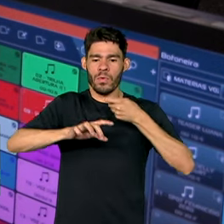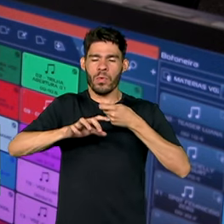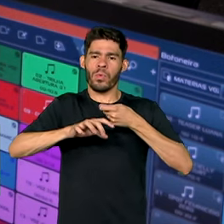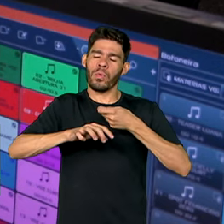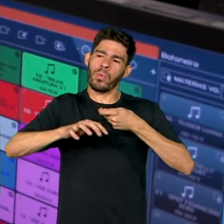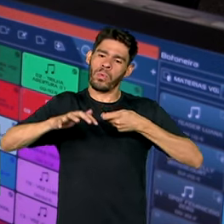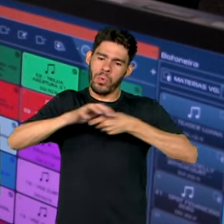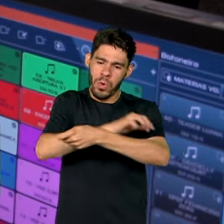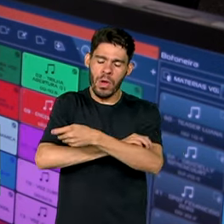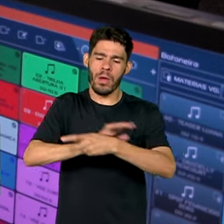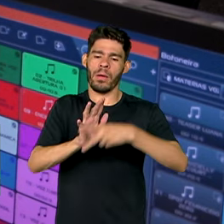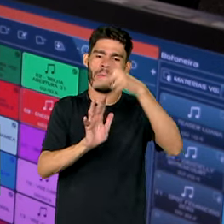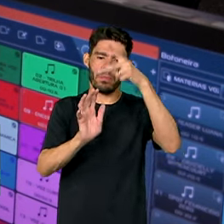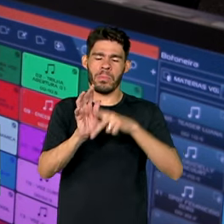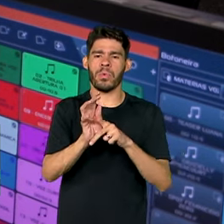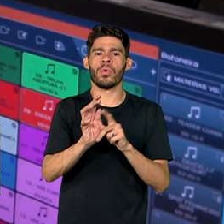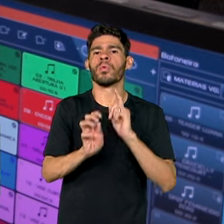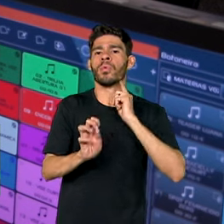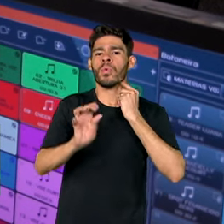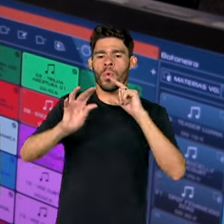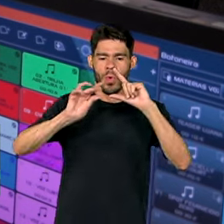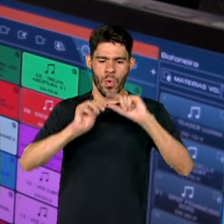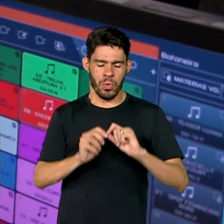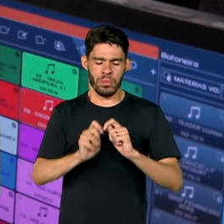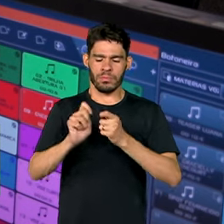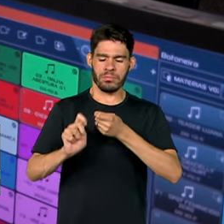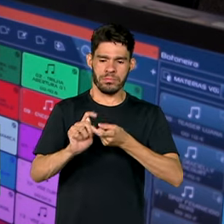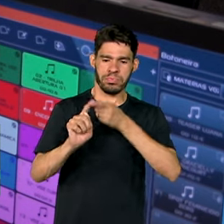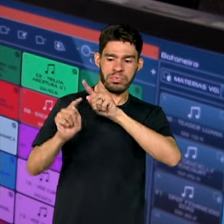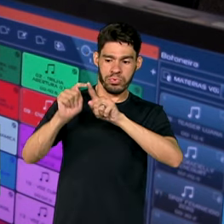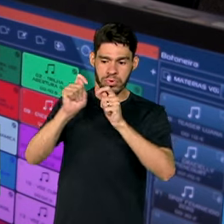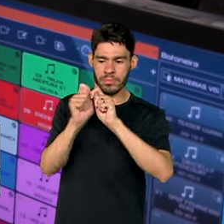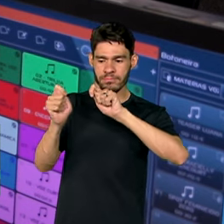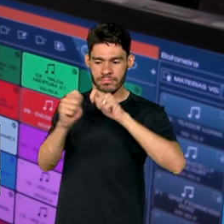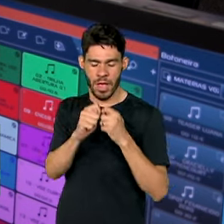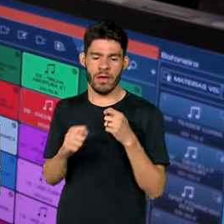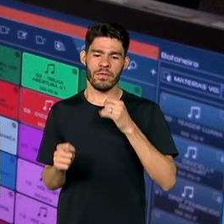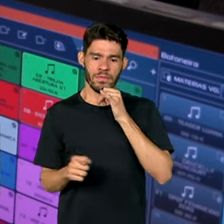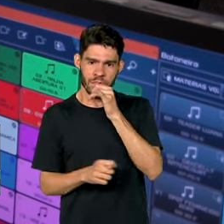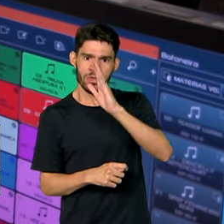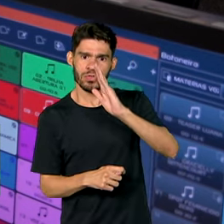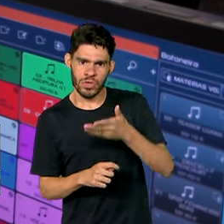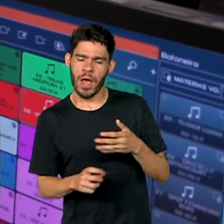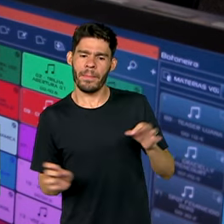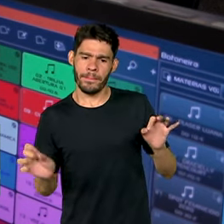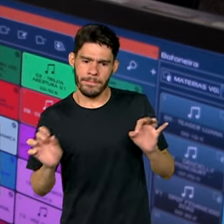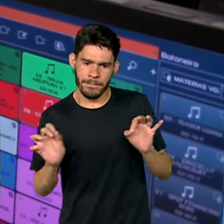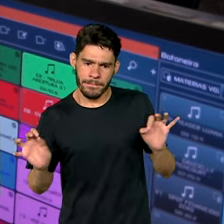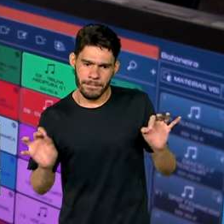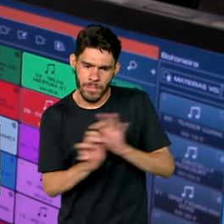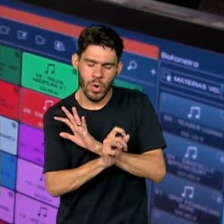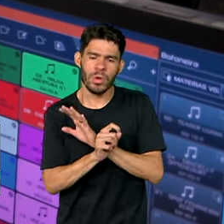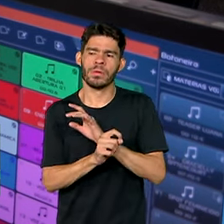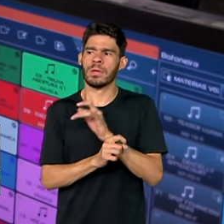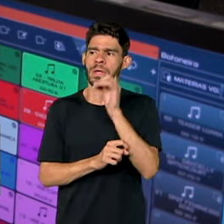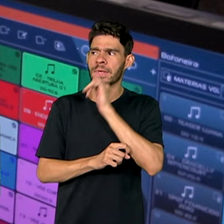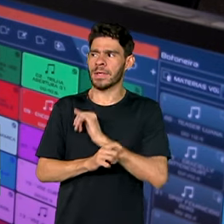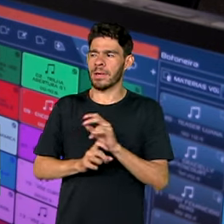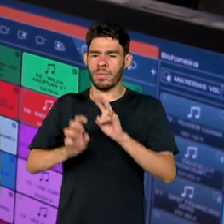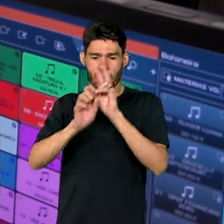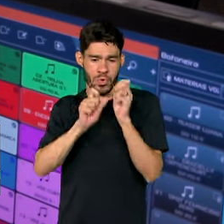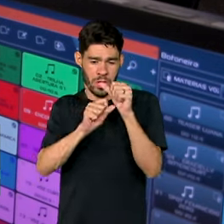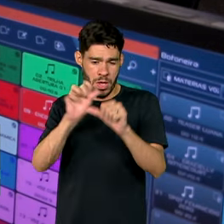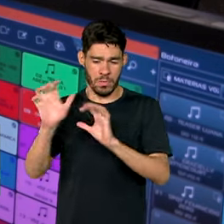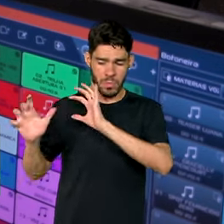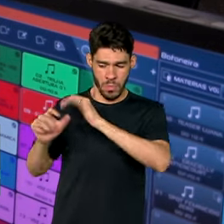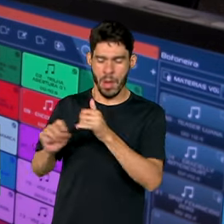projetos aí de descarbonização e de adaptação já teve anúncio nesse sentido né de com relação às mudanças climáticas já